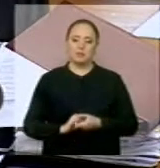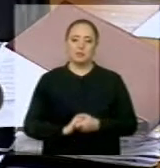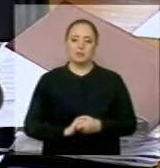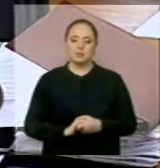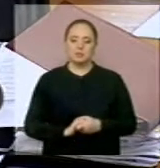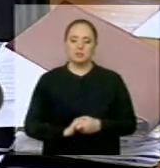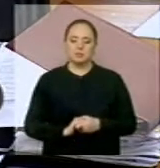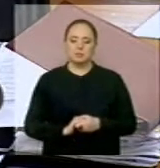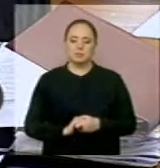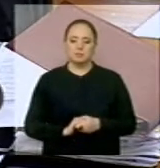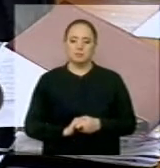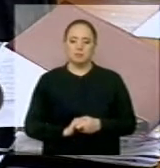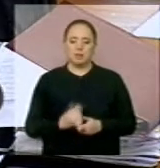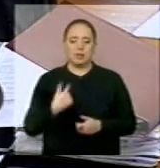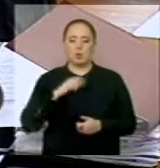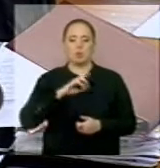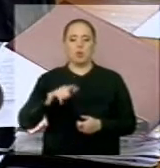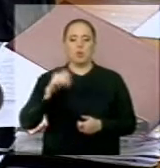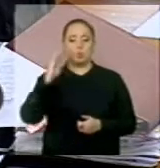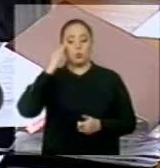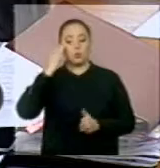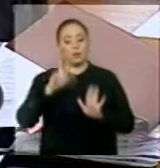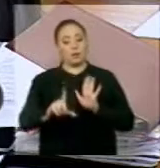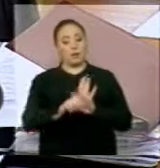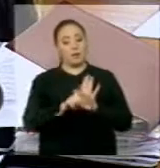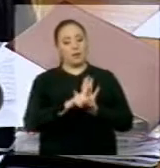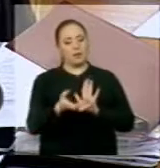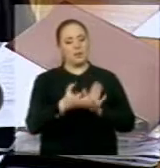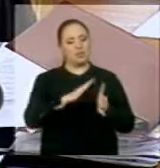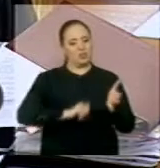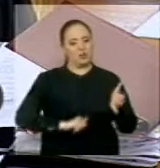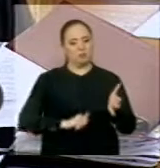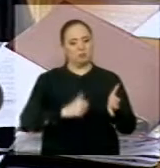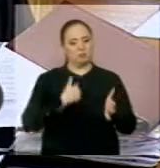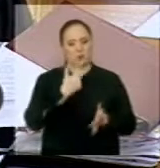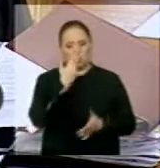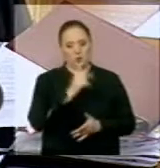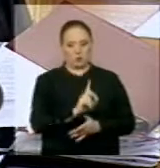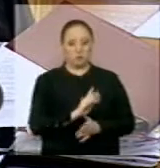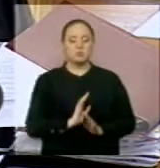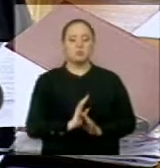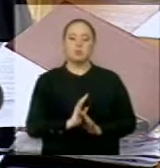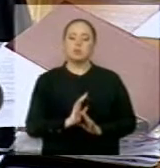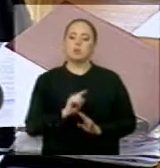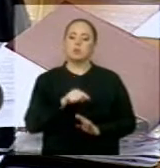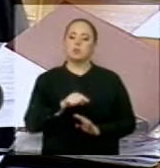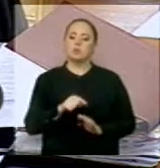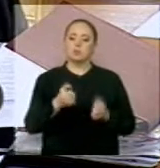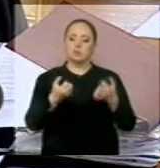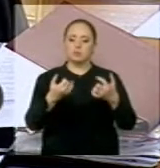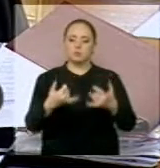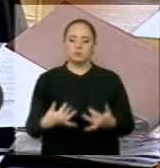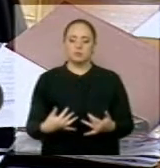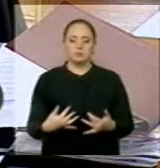não entendo que a lei quis fazer qualquer exclusão. Isso foi colocado, inclusive, na sustentação